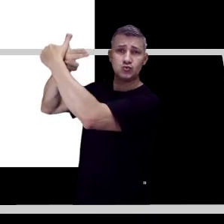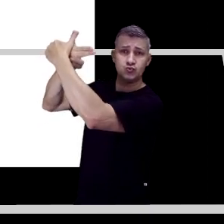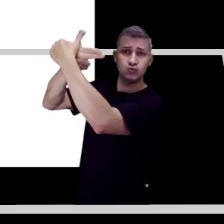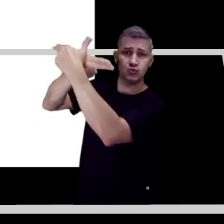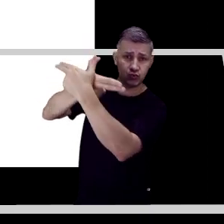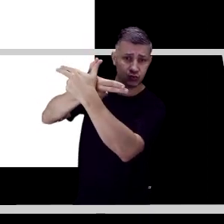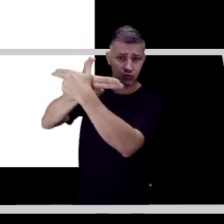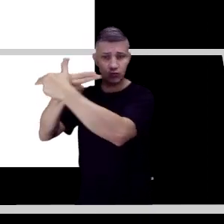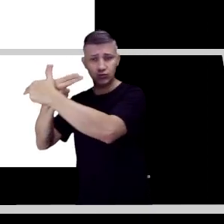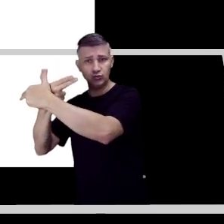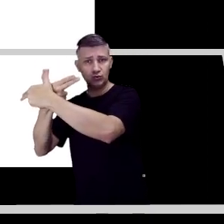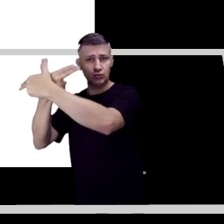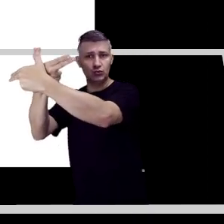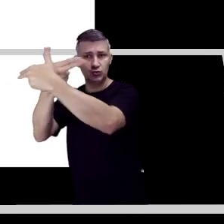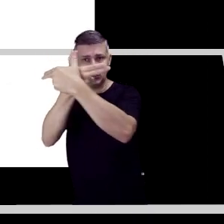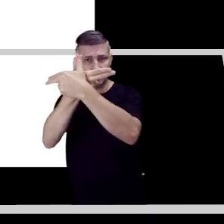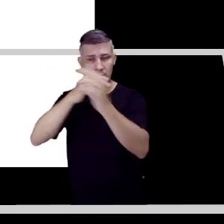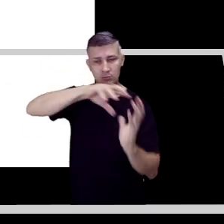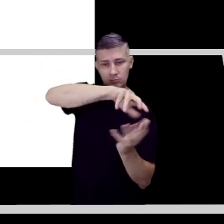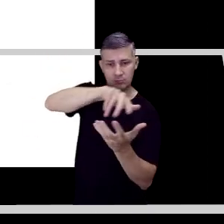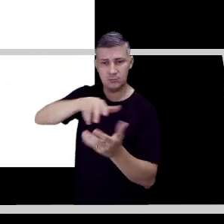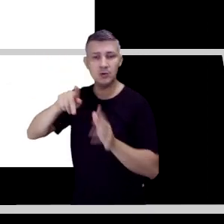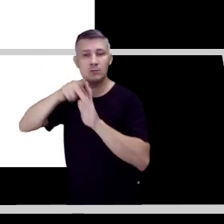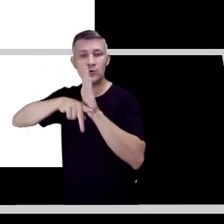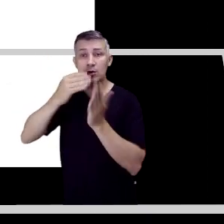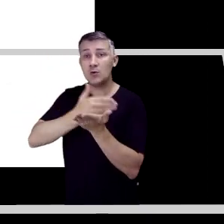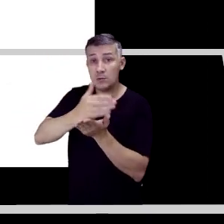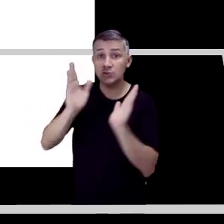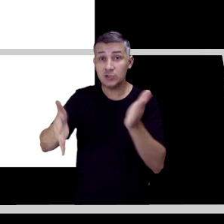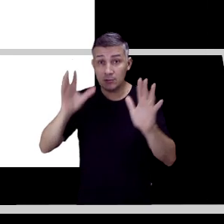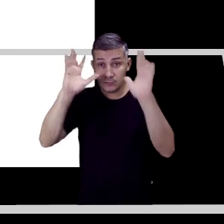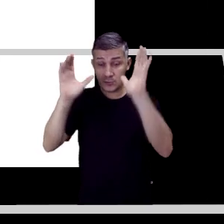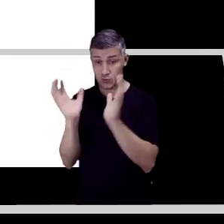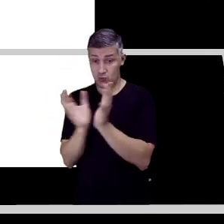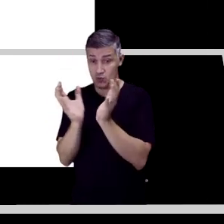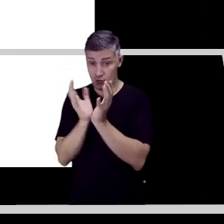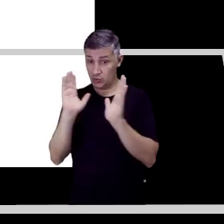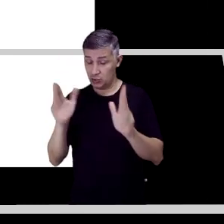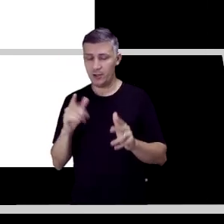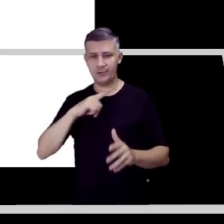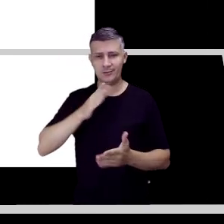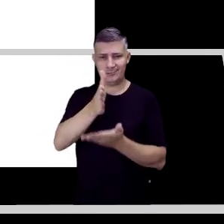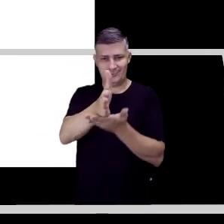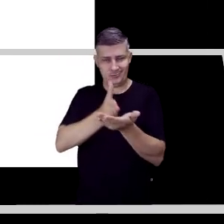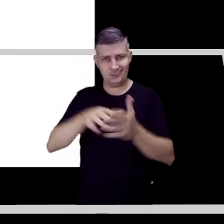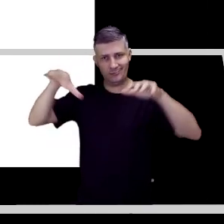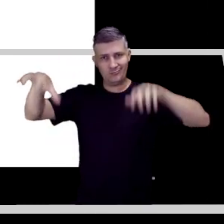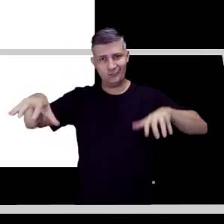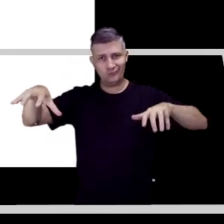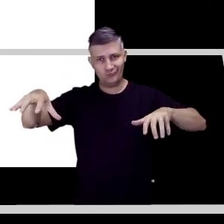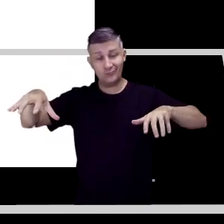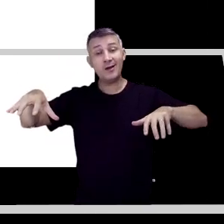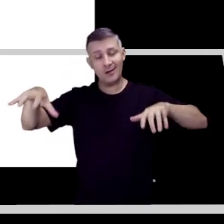última que a gente faz essa brincadeira, mas que é para ilustrar como esse foi um projeto que, desde o início, ele foi feito por uma equipe que estava dividida entre duas